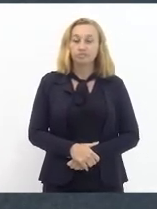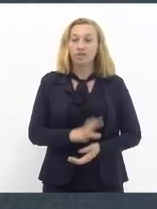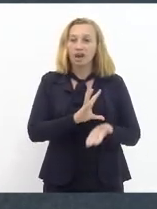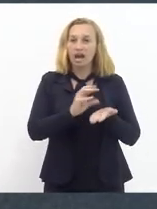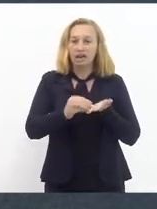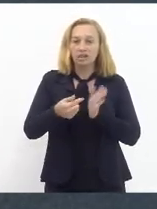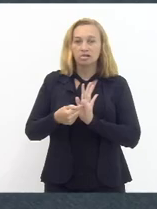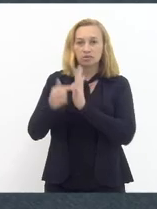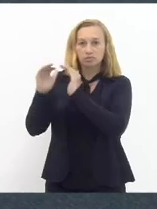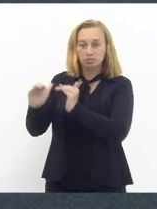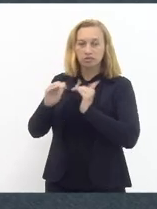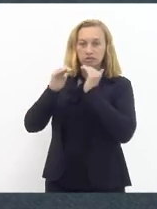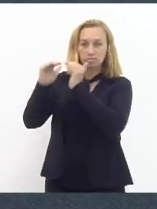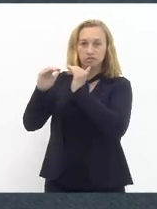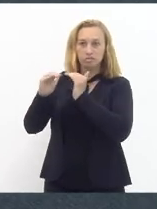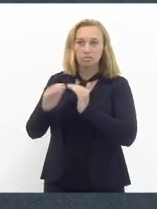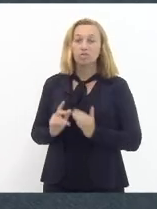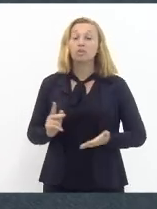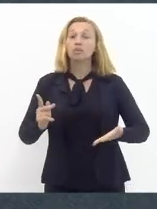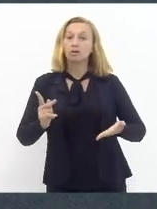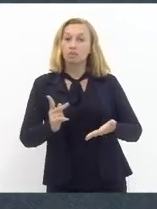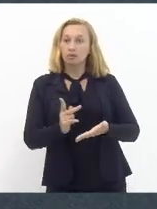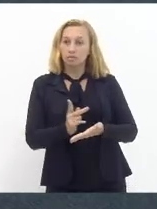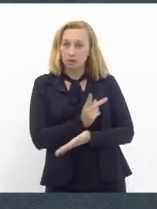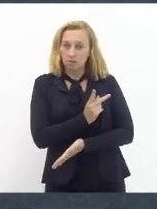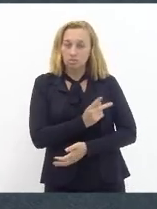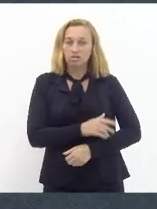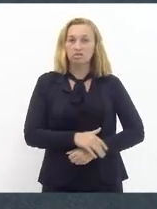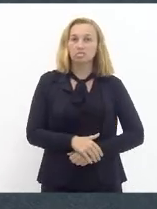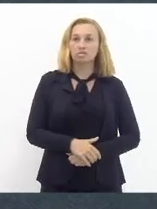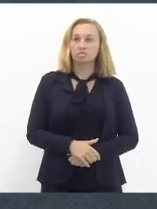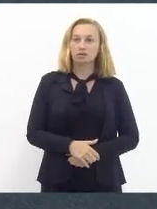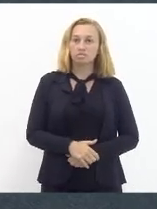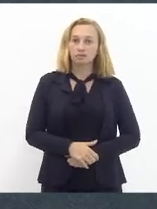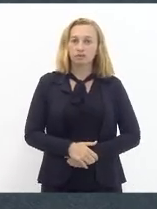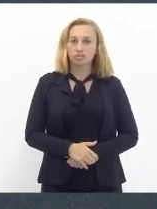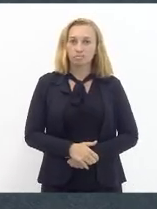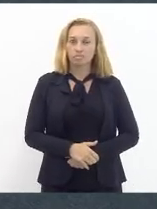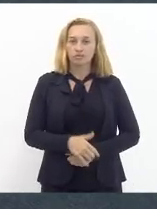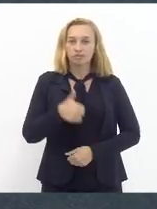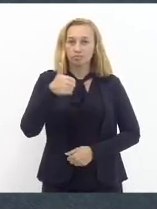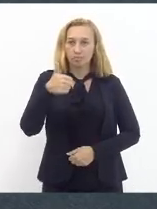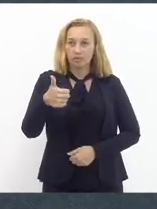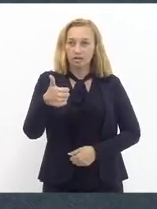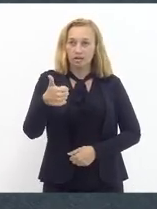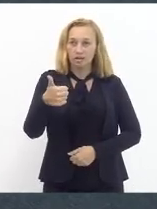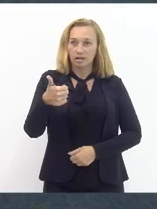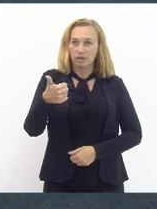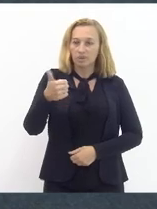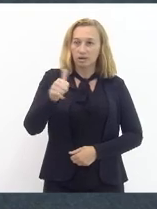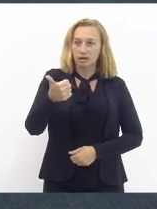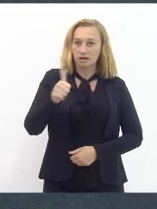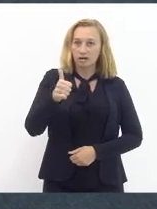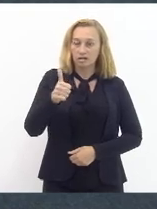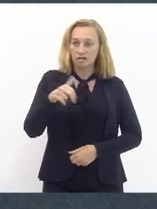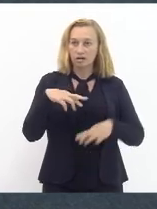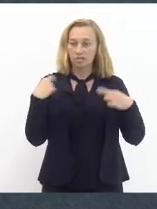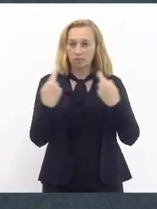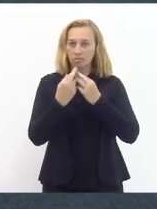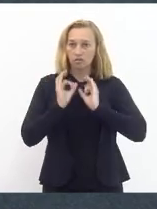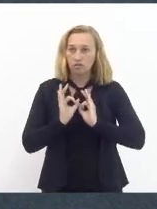ata reflete com exatidão o ocorrido na 11ª sessão